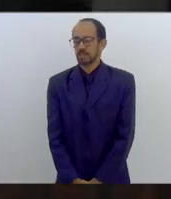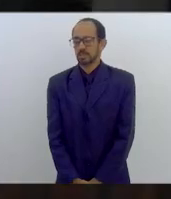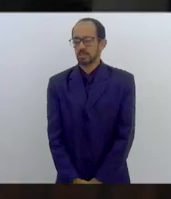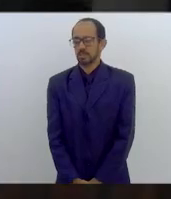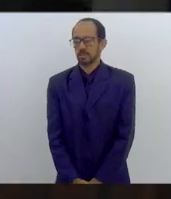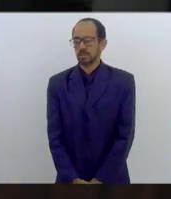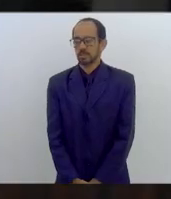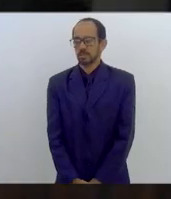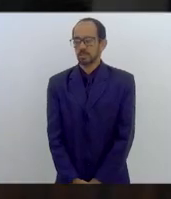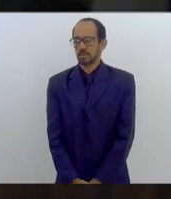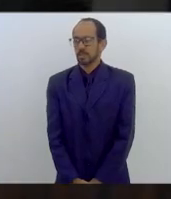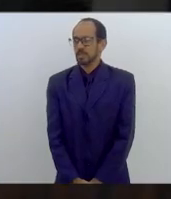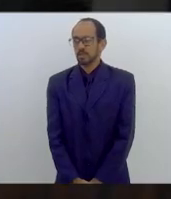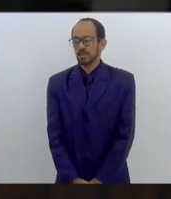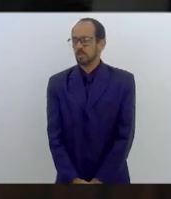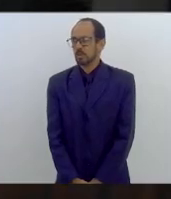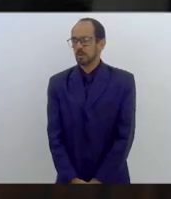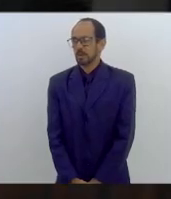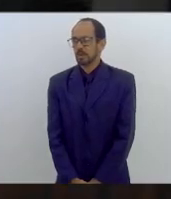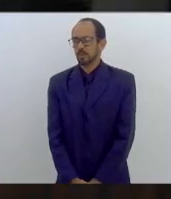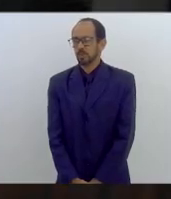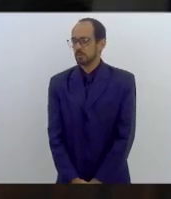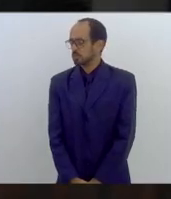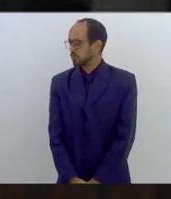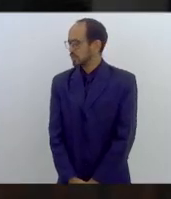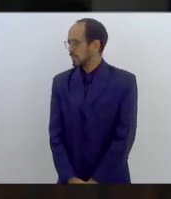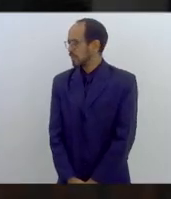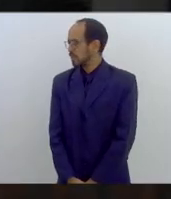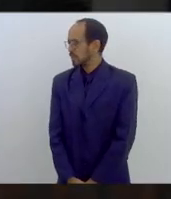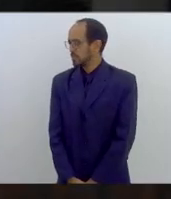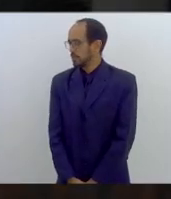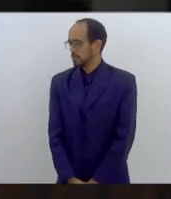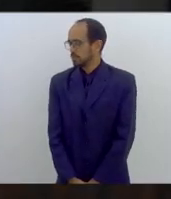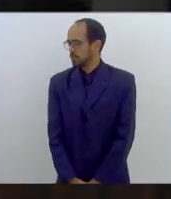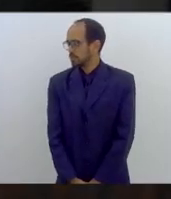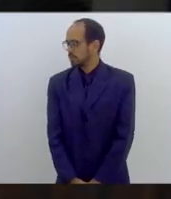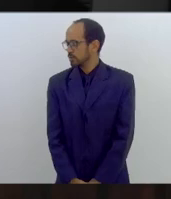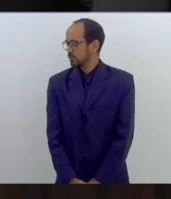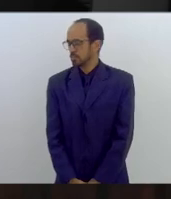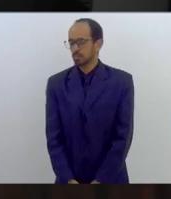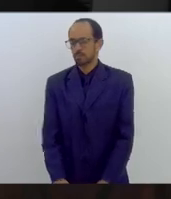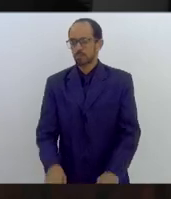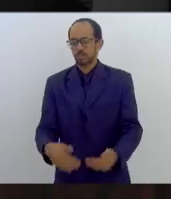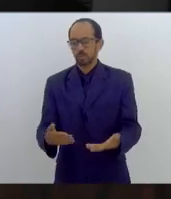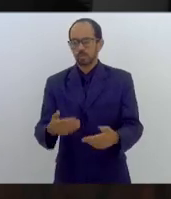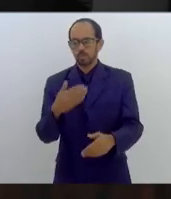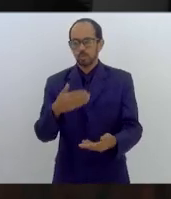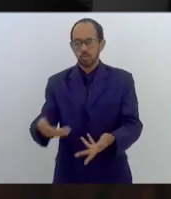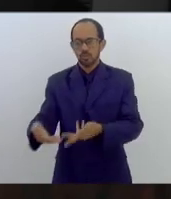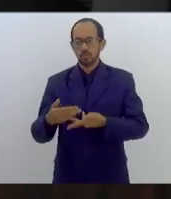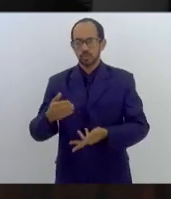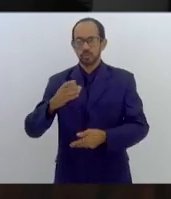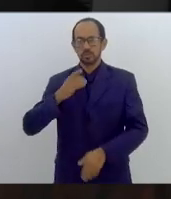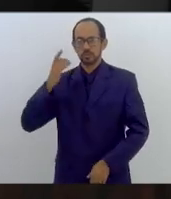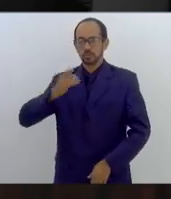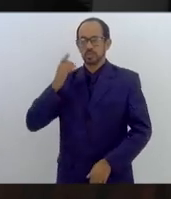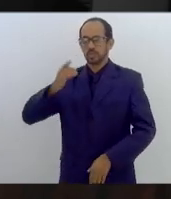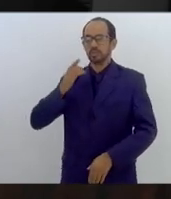Convido o desembargador, nosso amigo deputado, desembargador Luiz Felipe Francisco, para estar conosco aqui à mesa, por